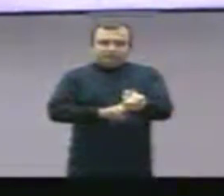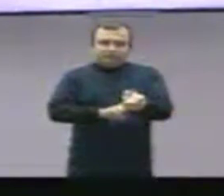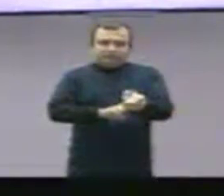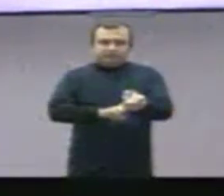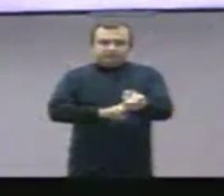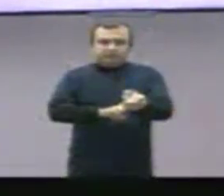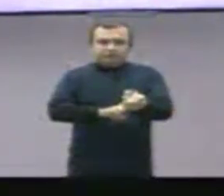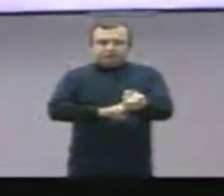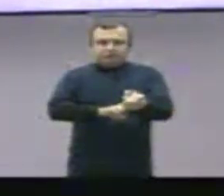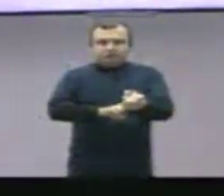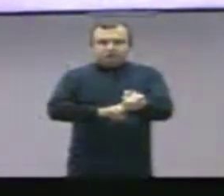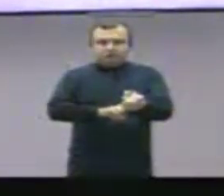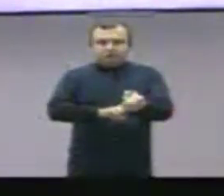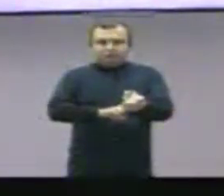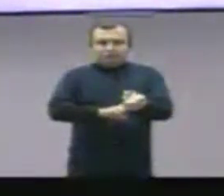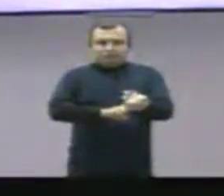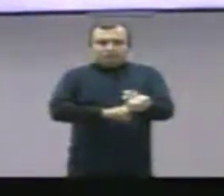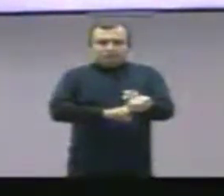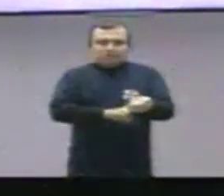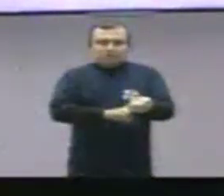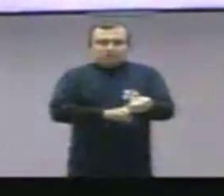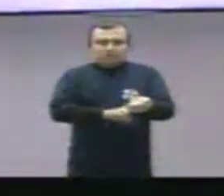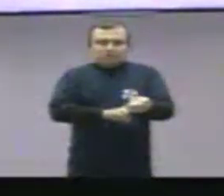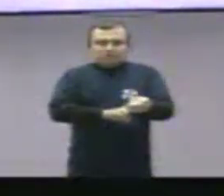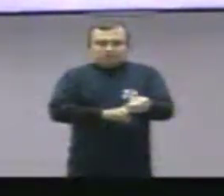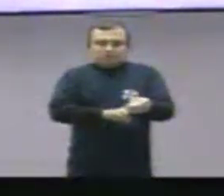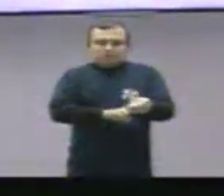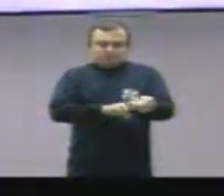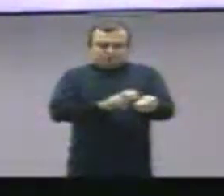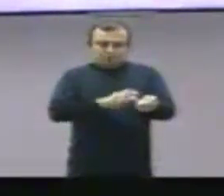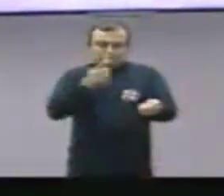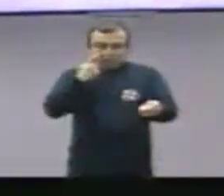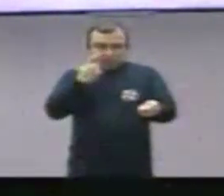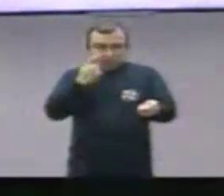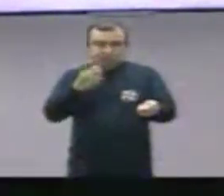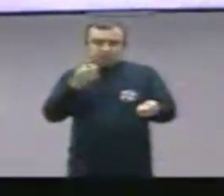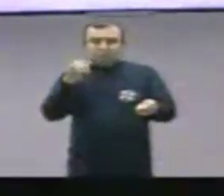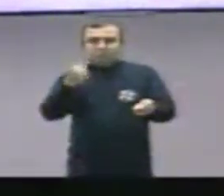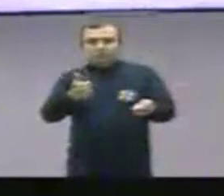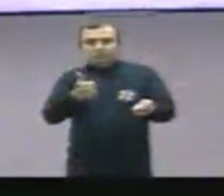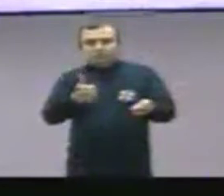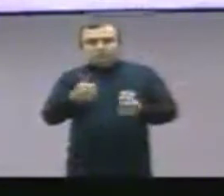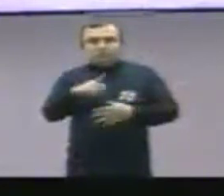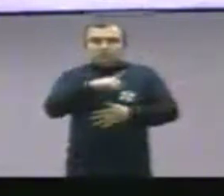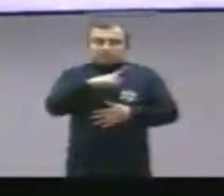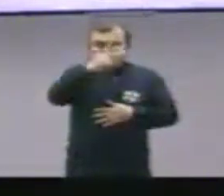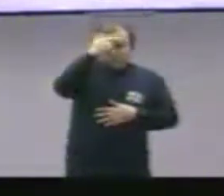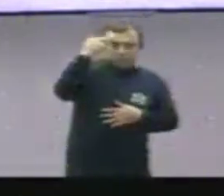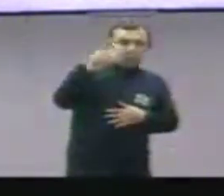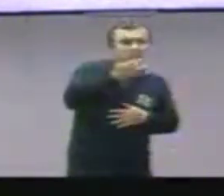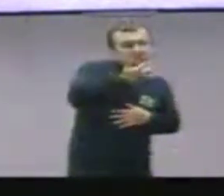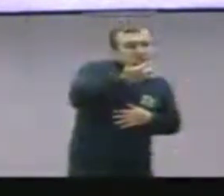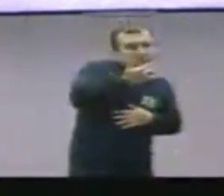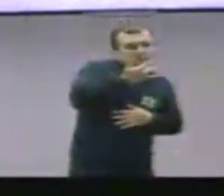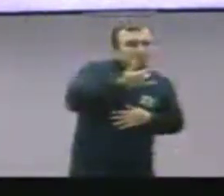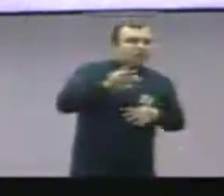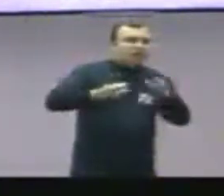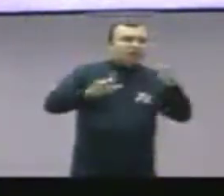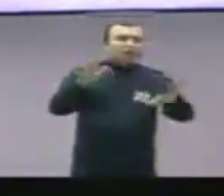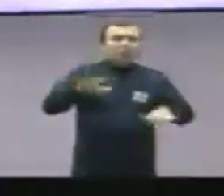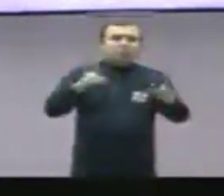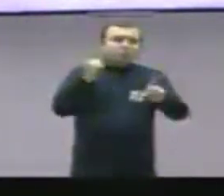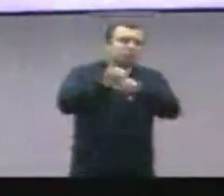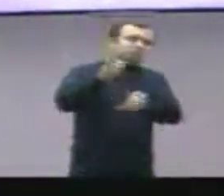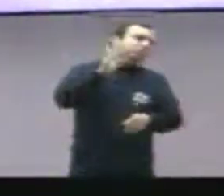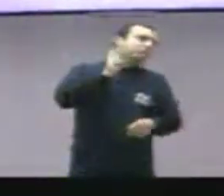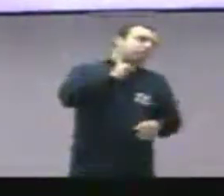aqui do seu punho, do seu pulso, ok? Então você vai verificar aqui a sua frequência cardíaca. Tem pessoas que têm mais facilidade de encontrar no pescoço,